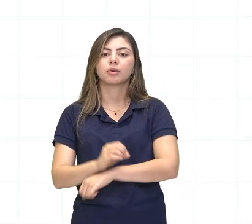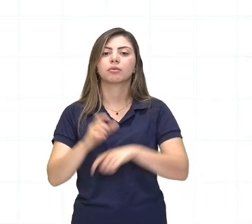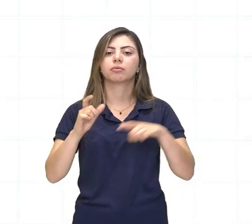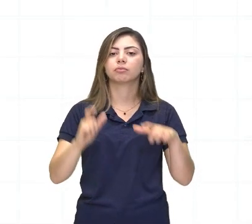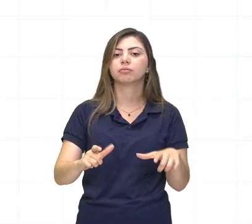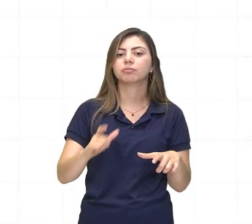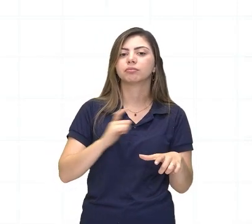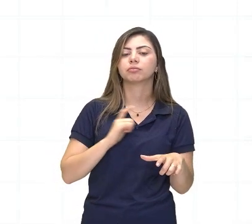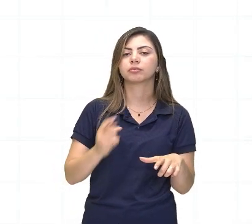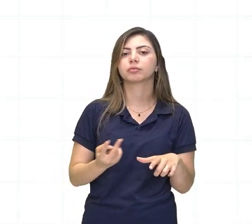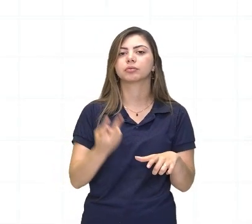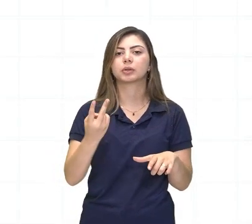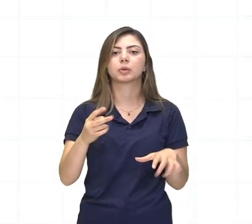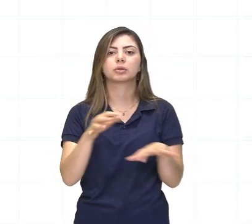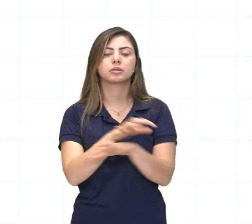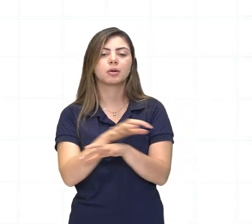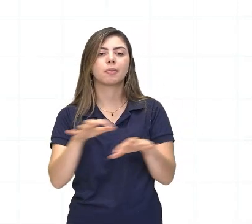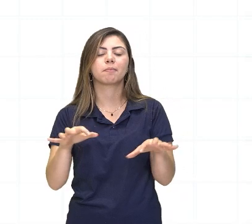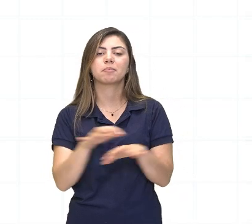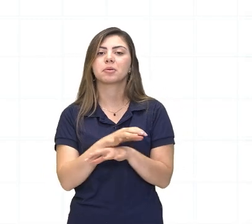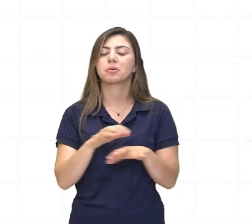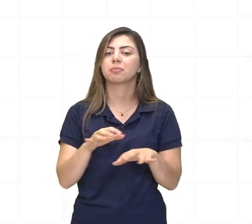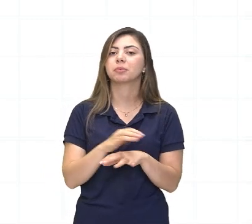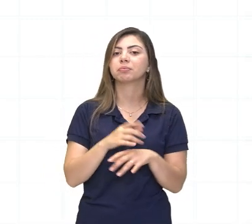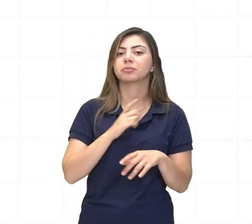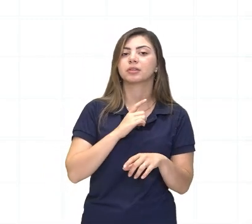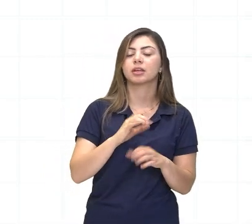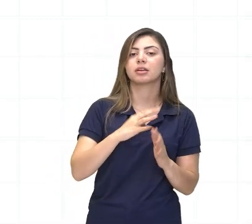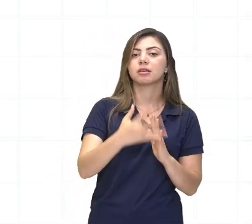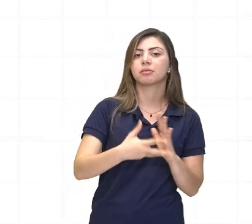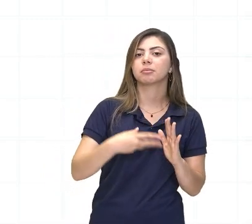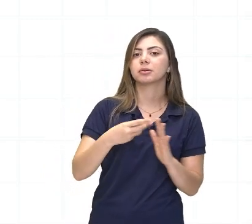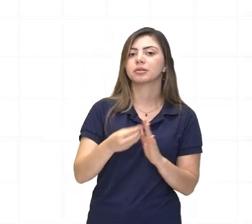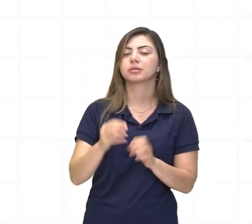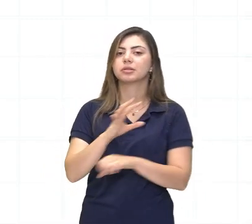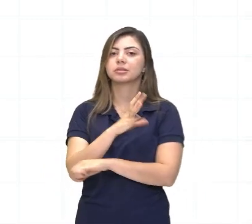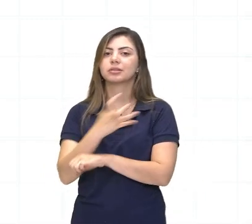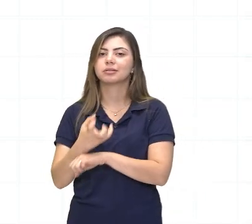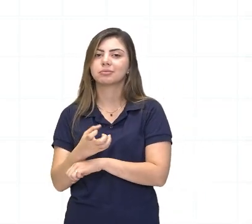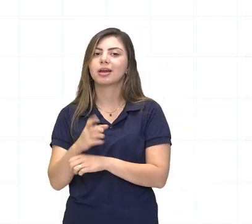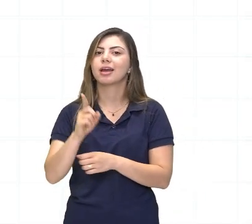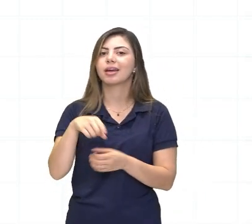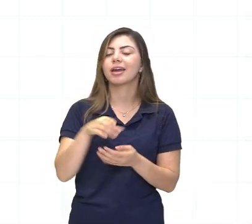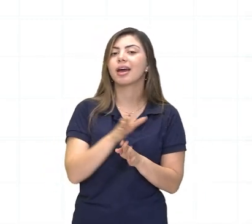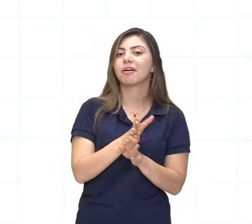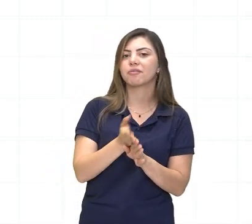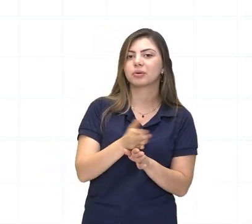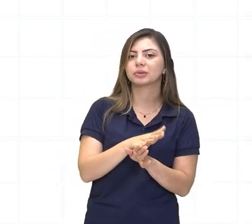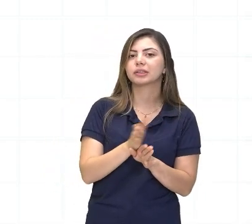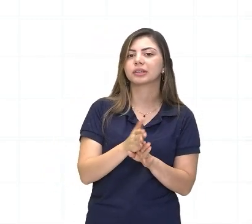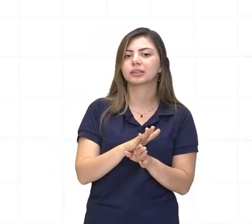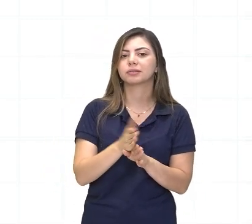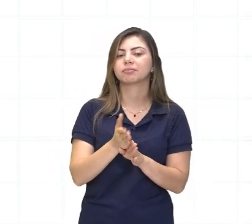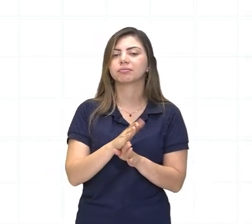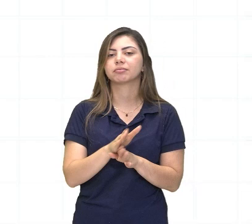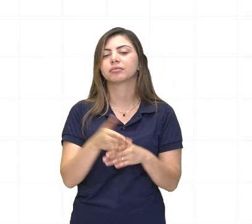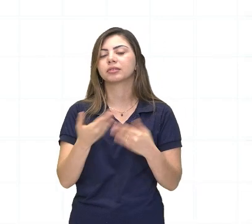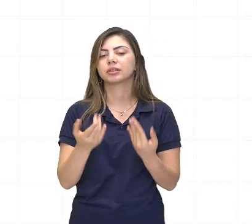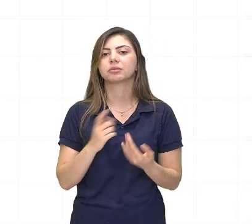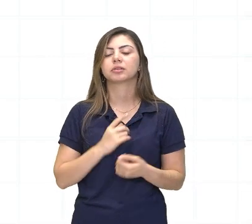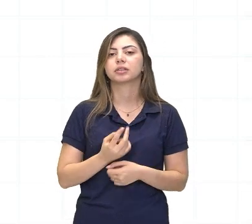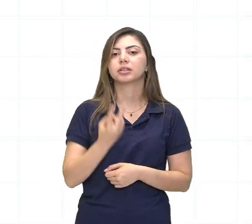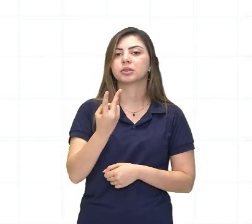dois dos biomas mais biodiversos do planeta, o Cerrado e a Amazônia, falei para vocês sobre fronteira, né? Então é aqui 2